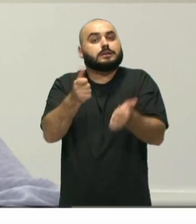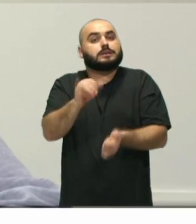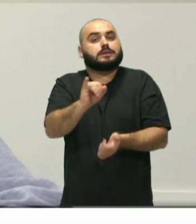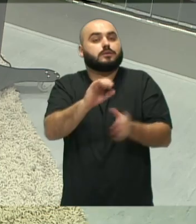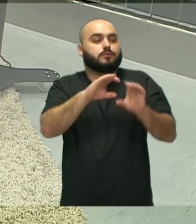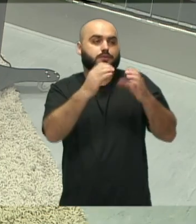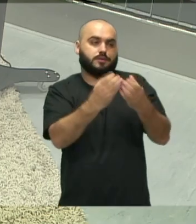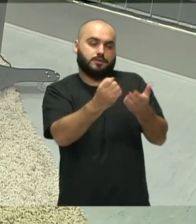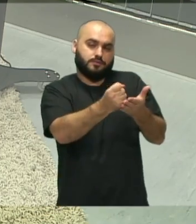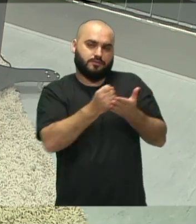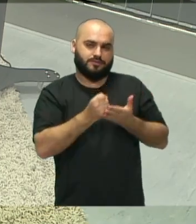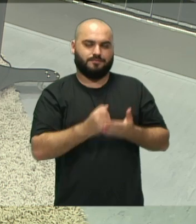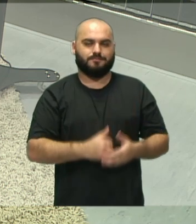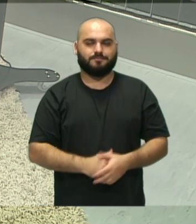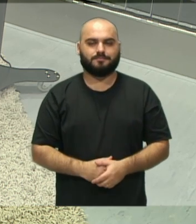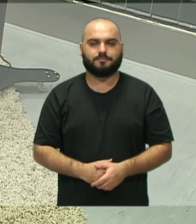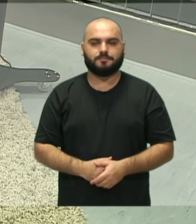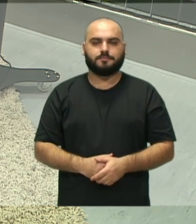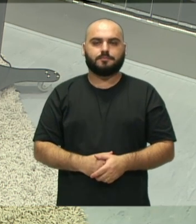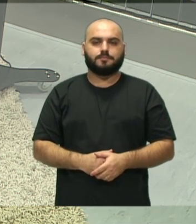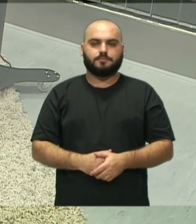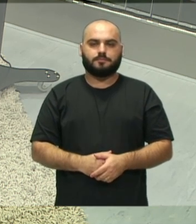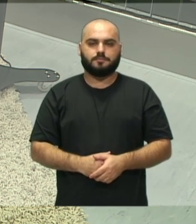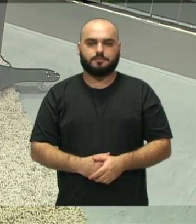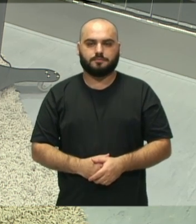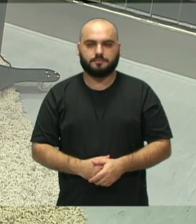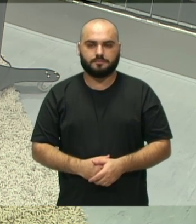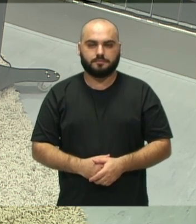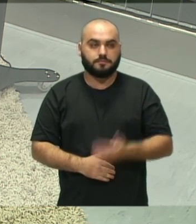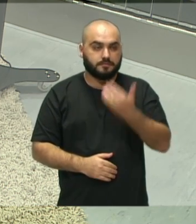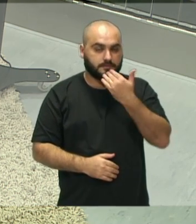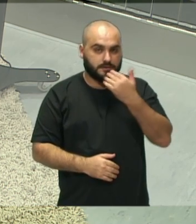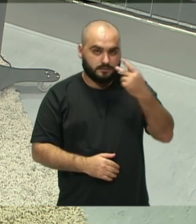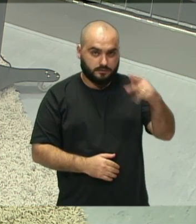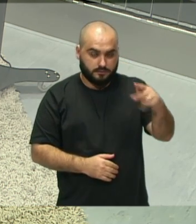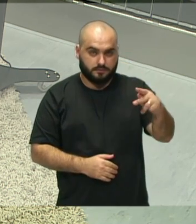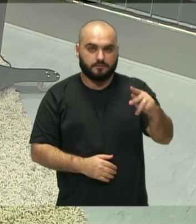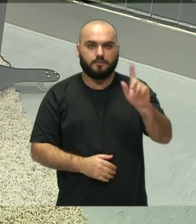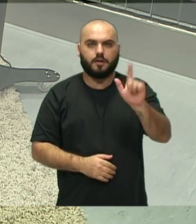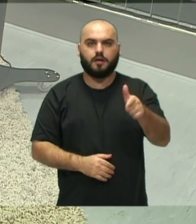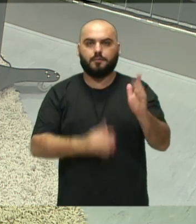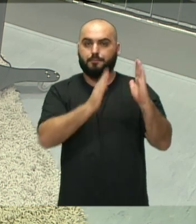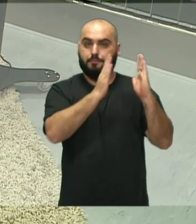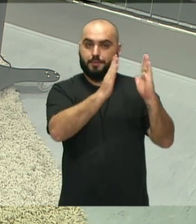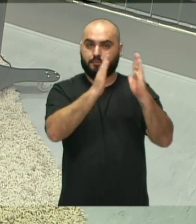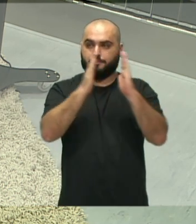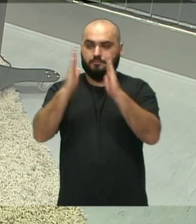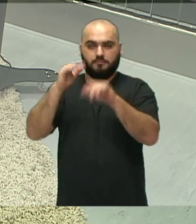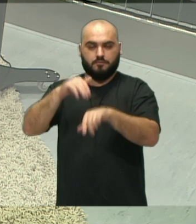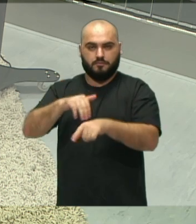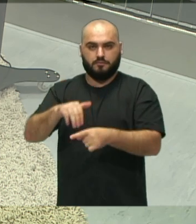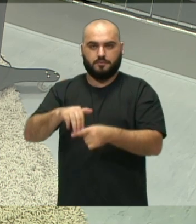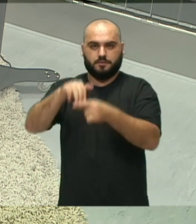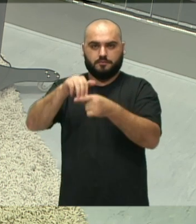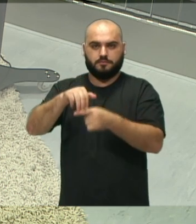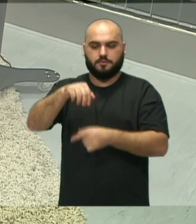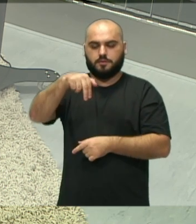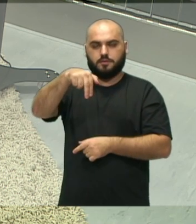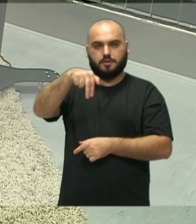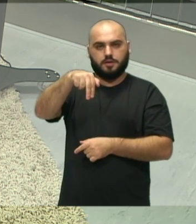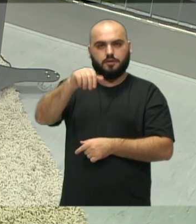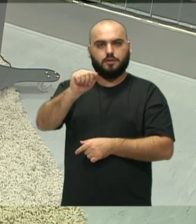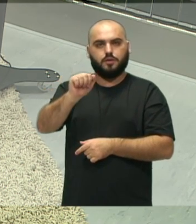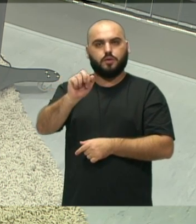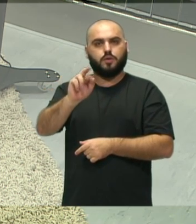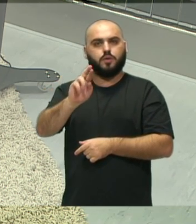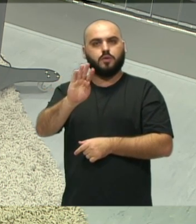momento. Uma outra indicação sua, vereador, diz respeito à Biblioteca Pública Municipal Norberto Cândido